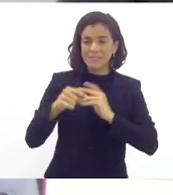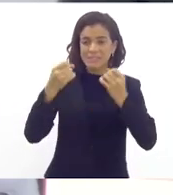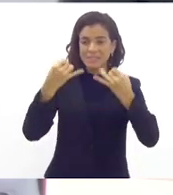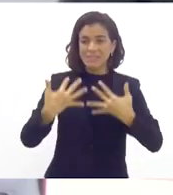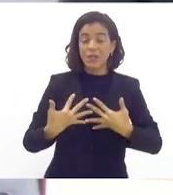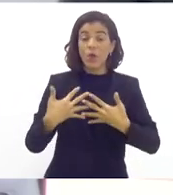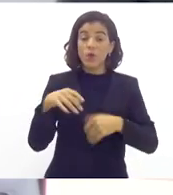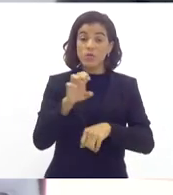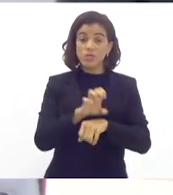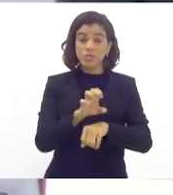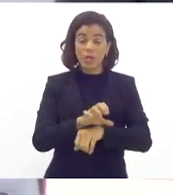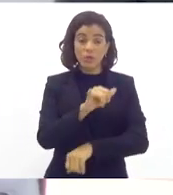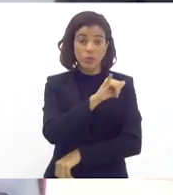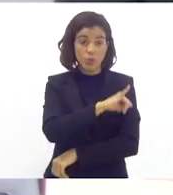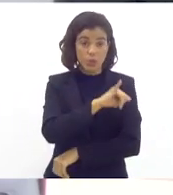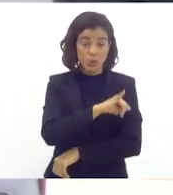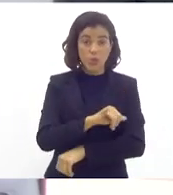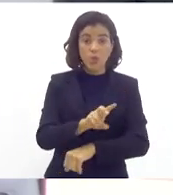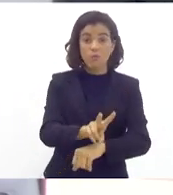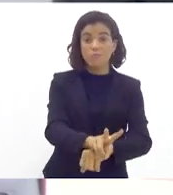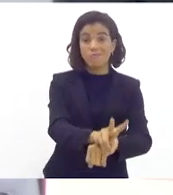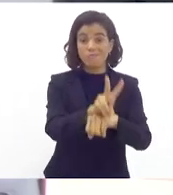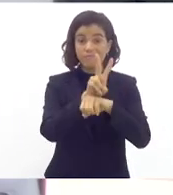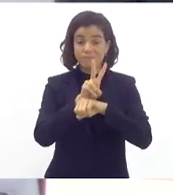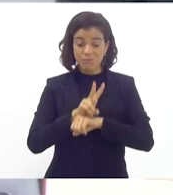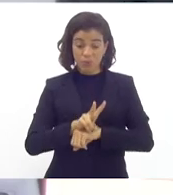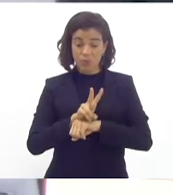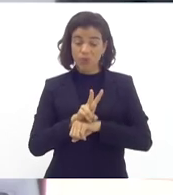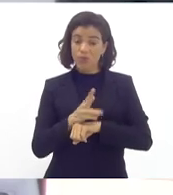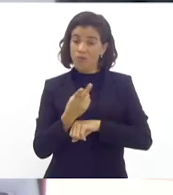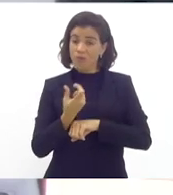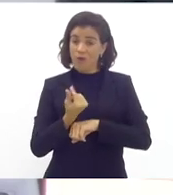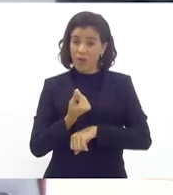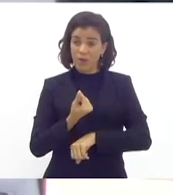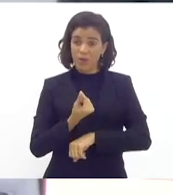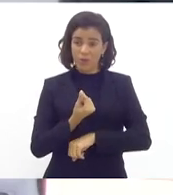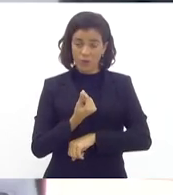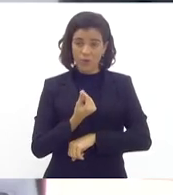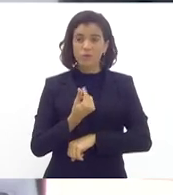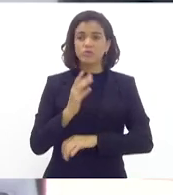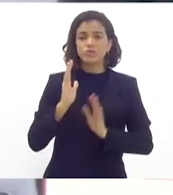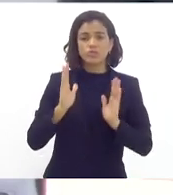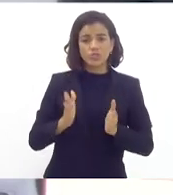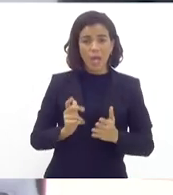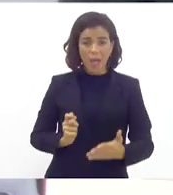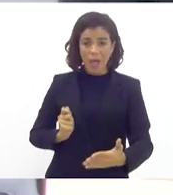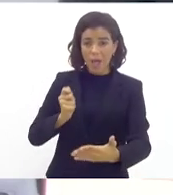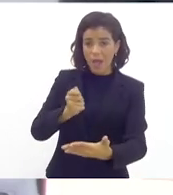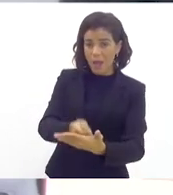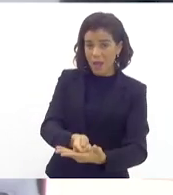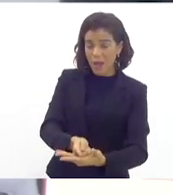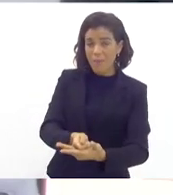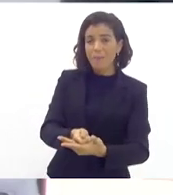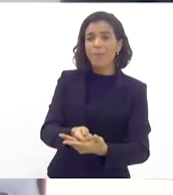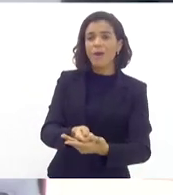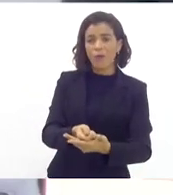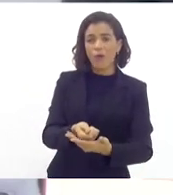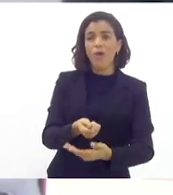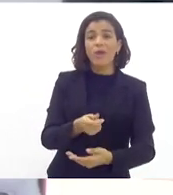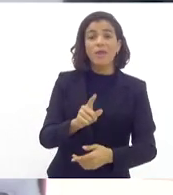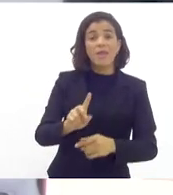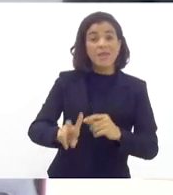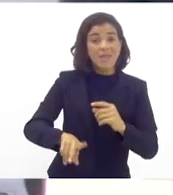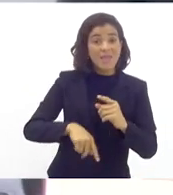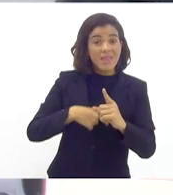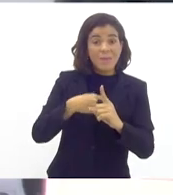O Estado do Rio de Janeiro tomou um valor X, já pagou esse valor X e deve um valor mais